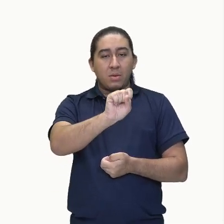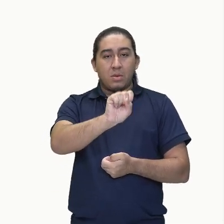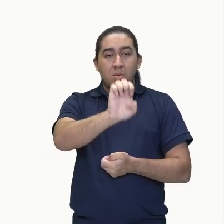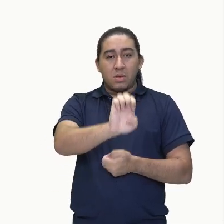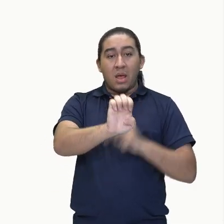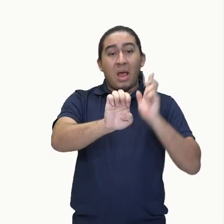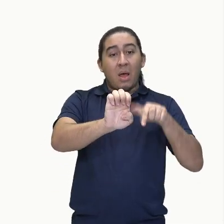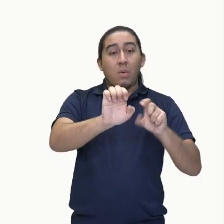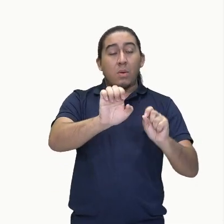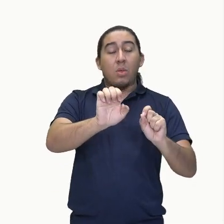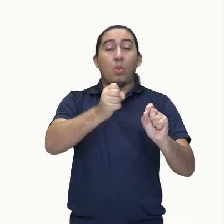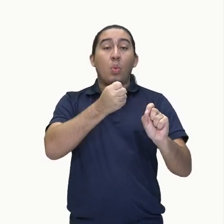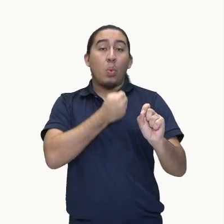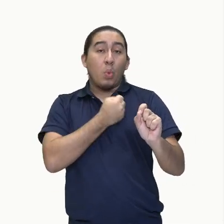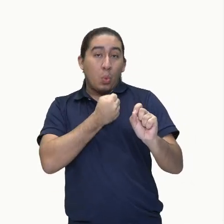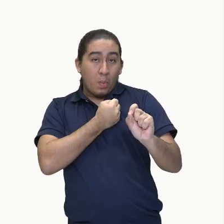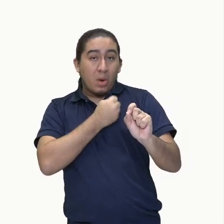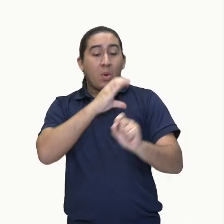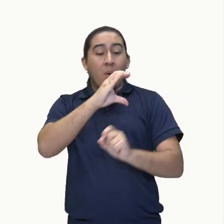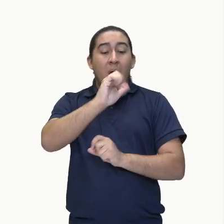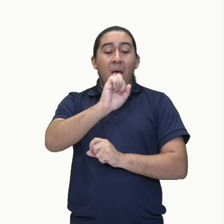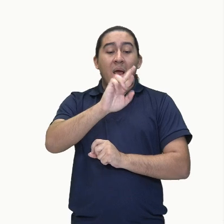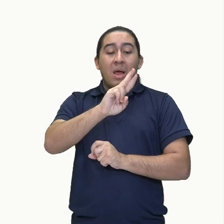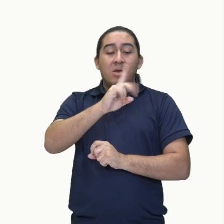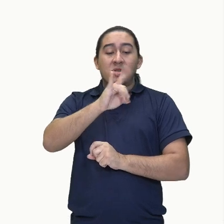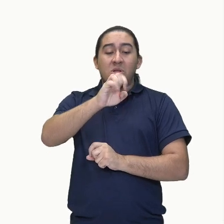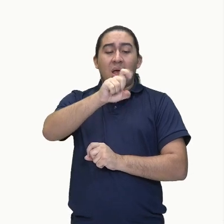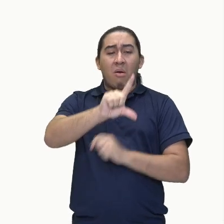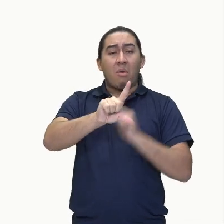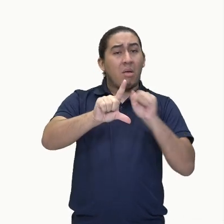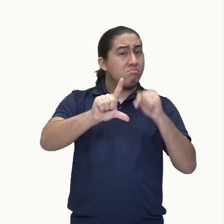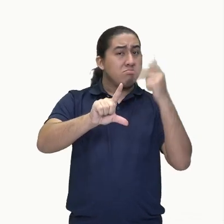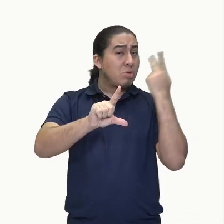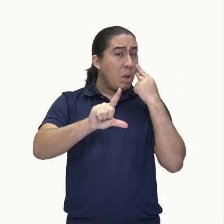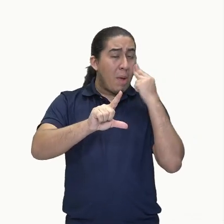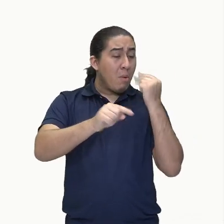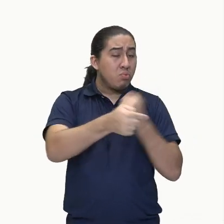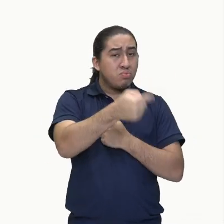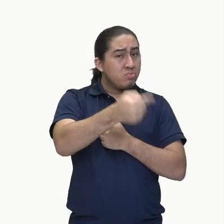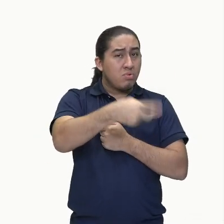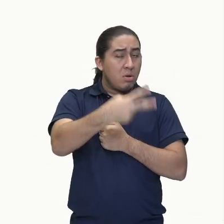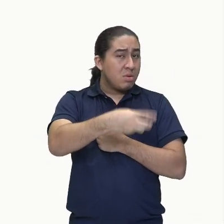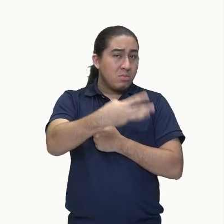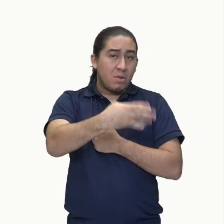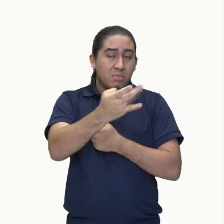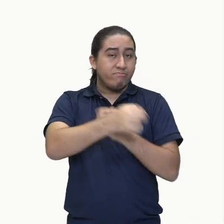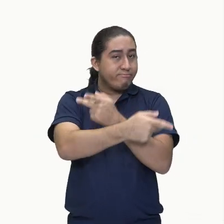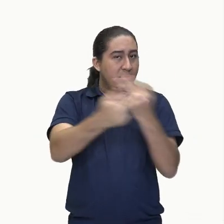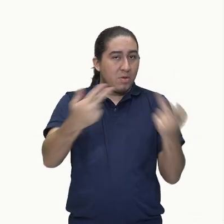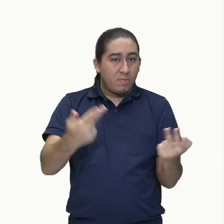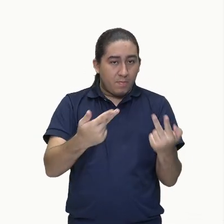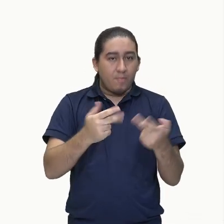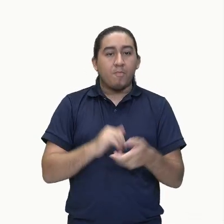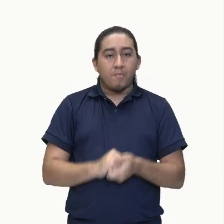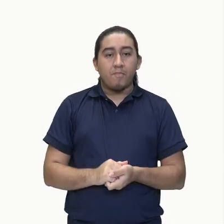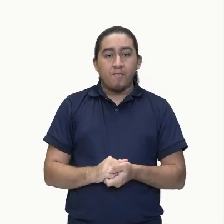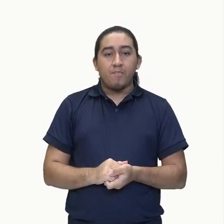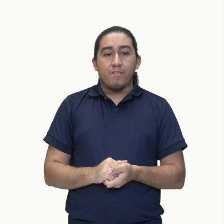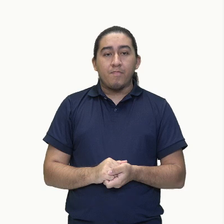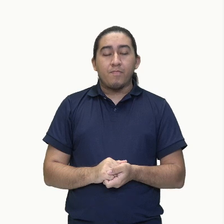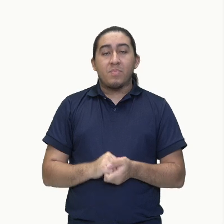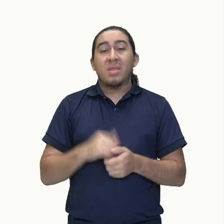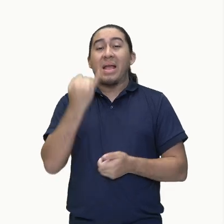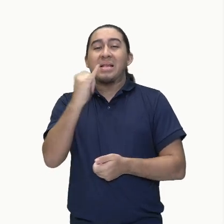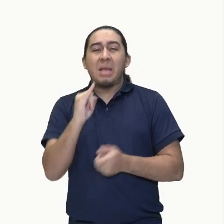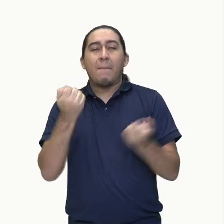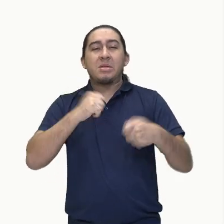números cardinais? 1, 2, 3, 4, 5, 6, 7. Esses são os números cardinais. Então, eu posso